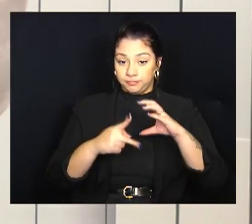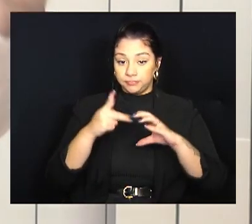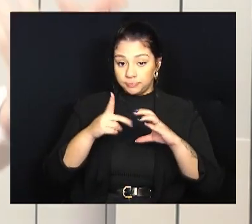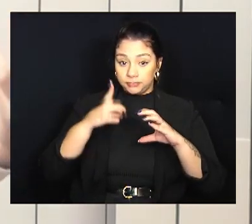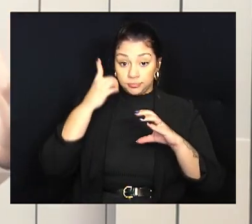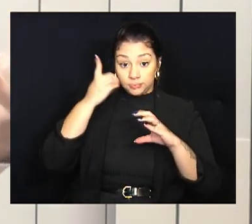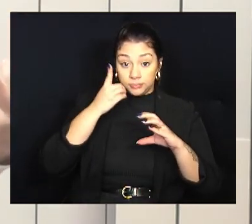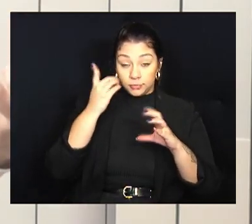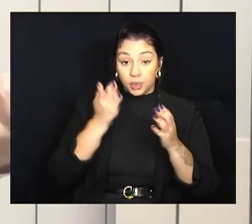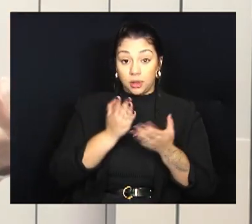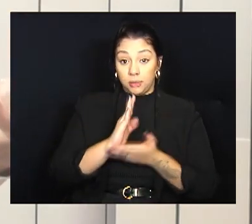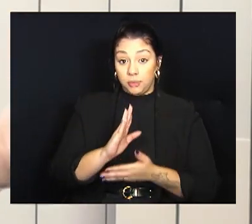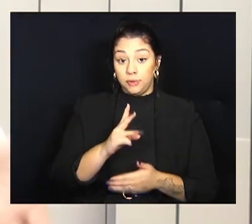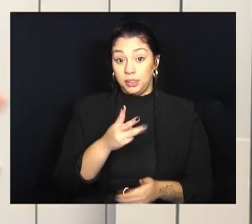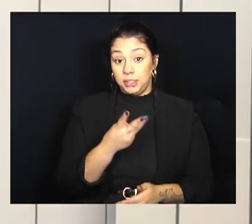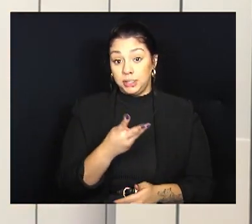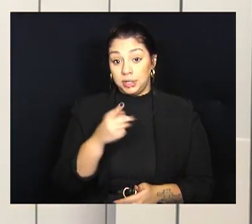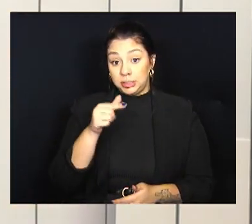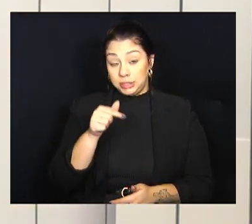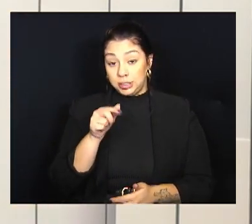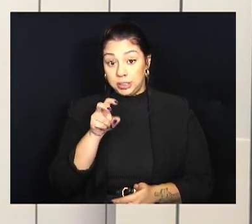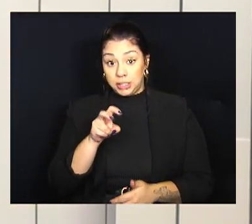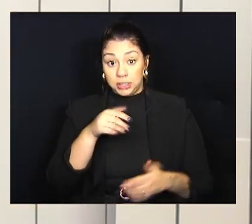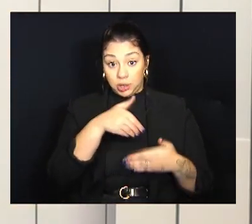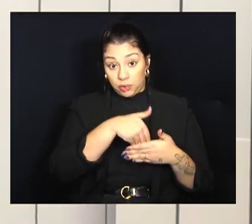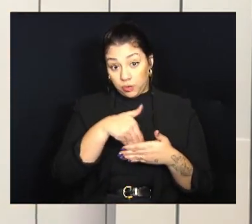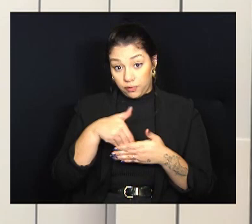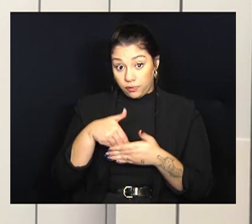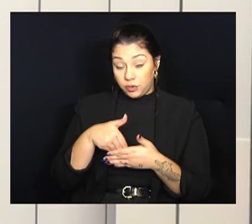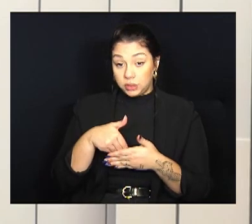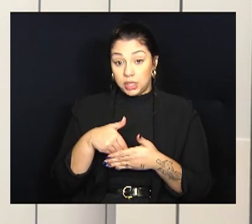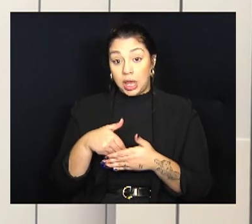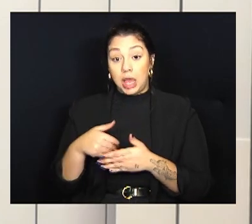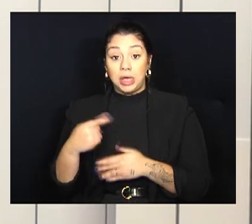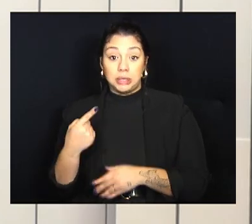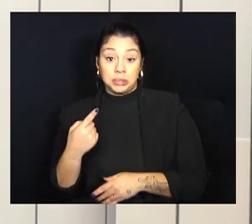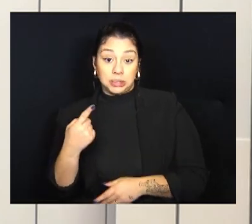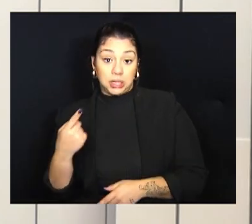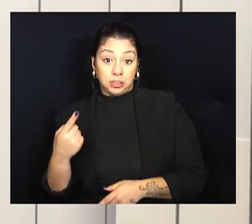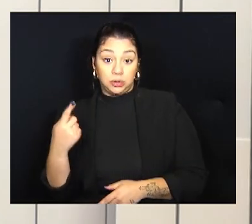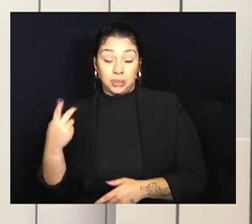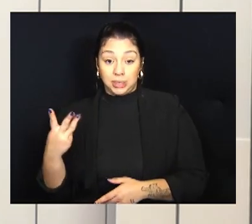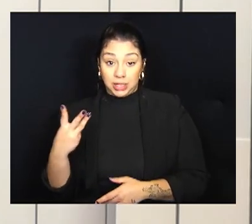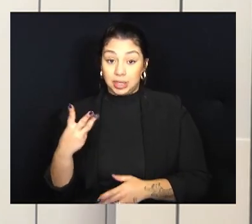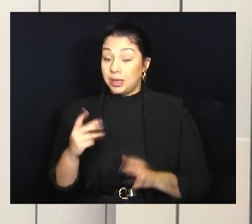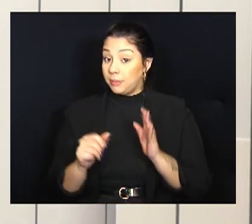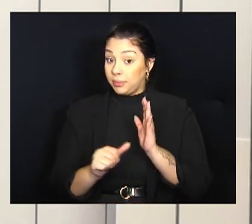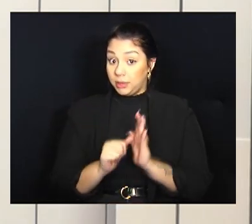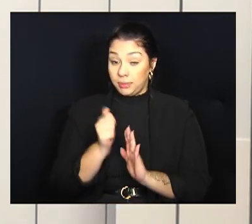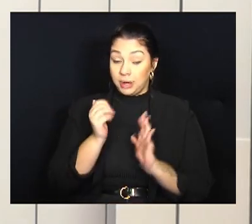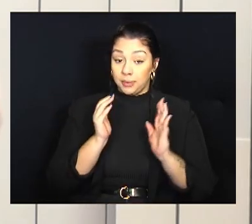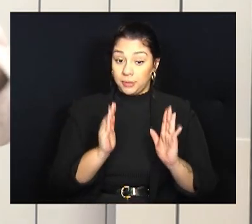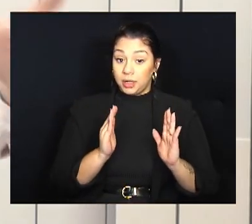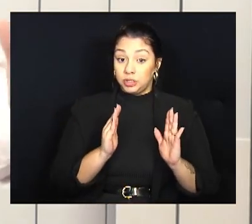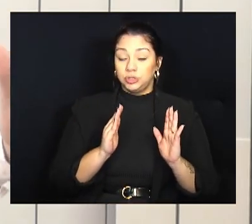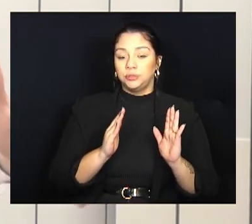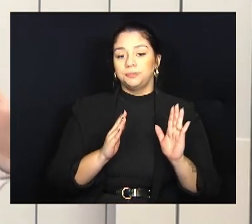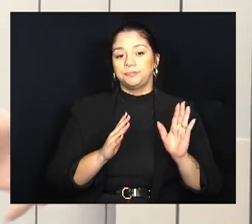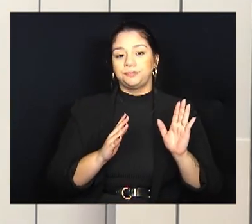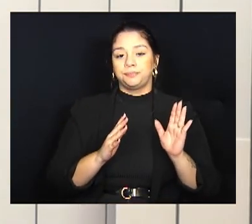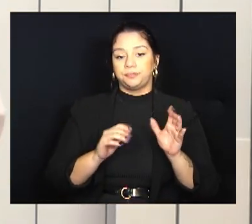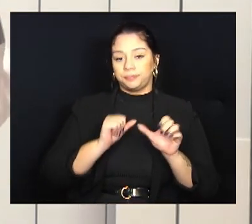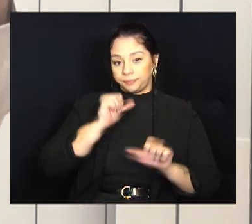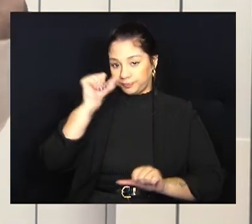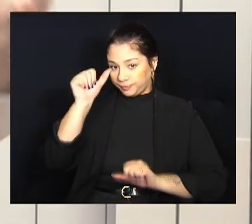por 375 votos a 113 a primeira fase da reforma tributária, que